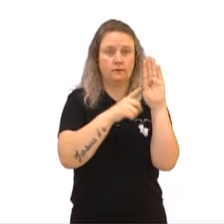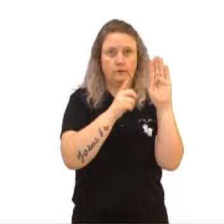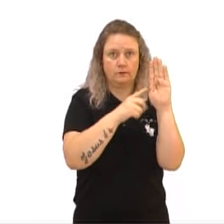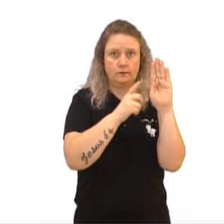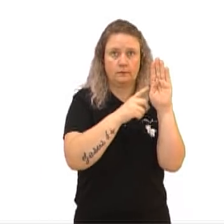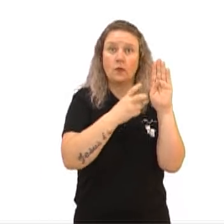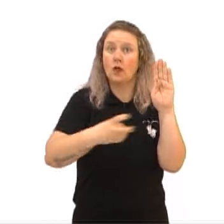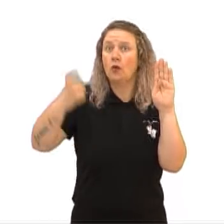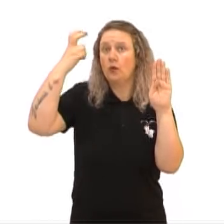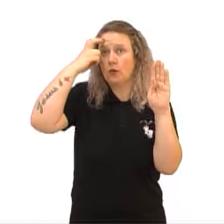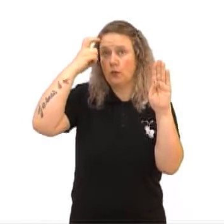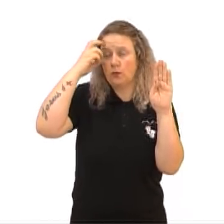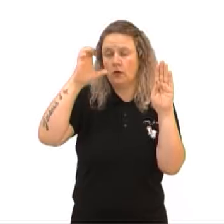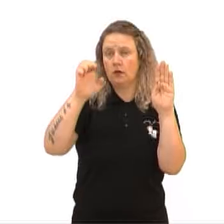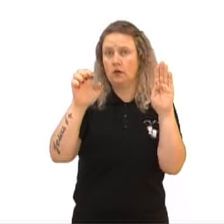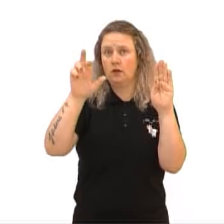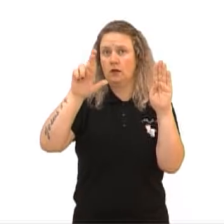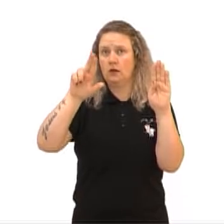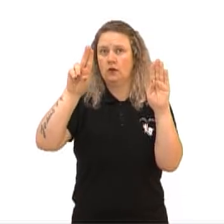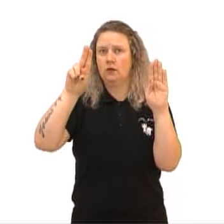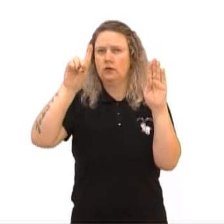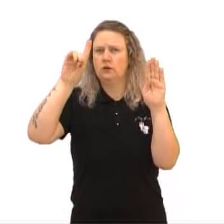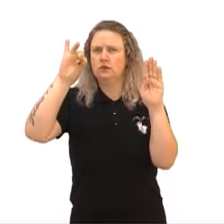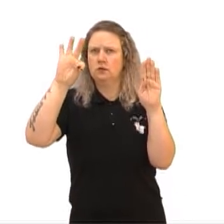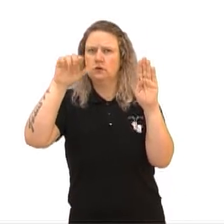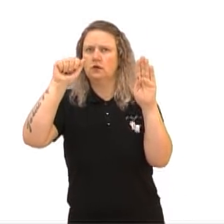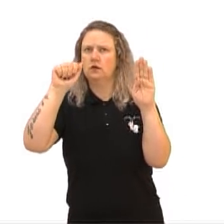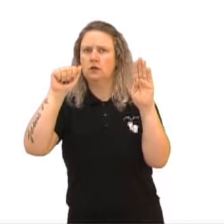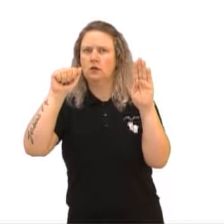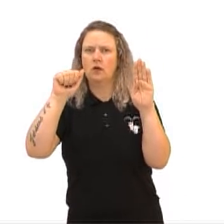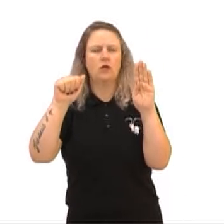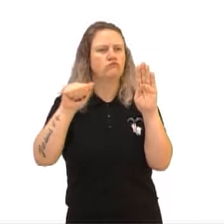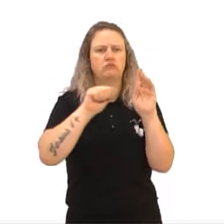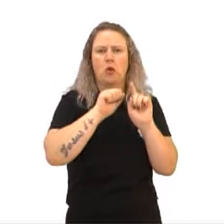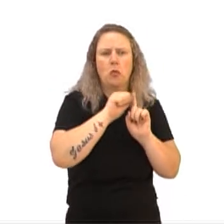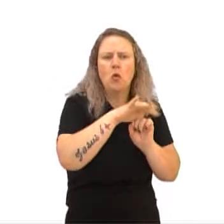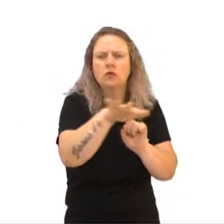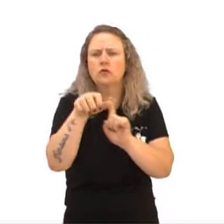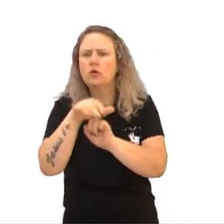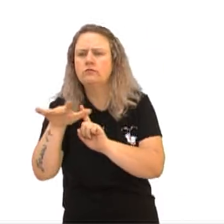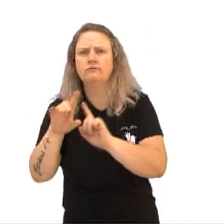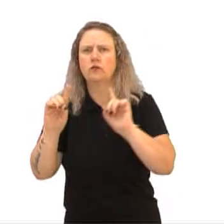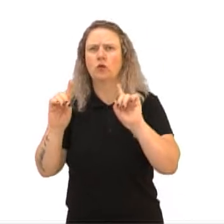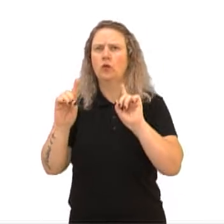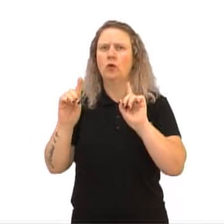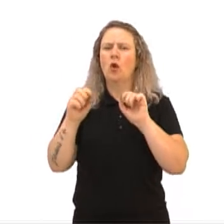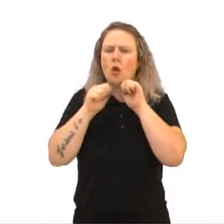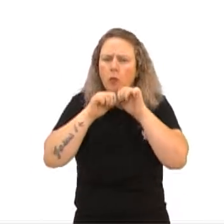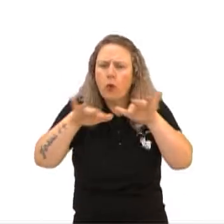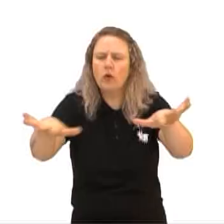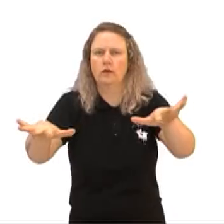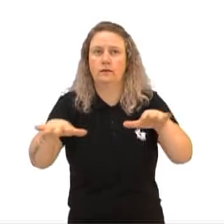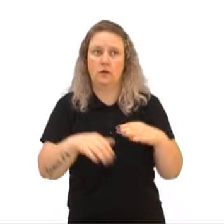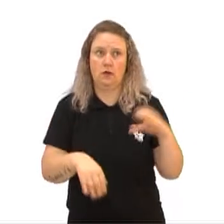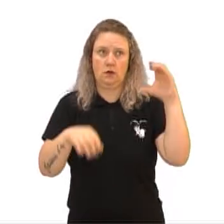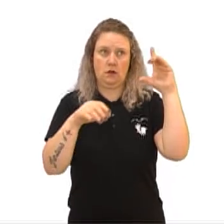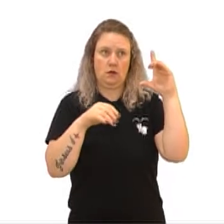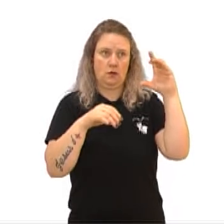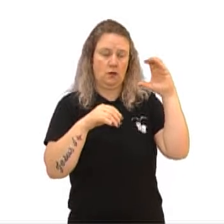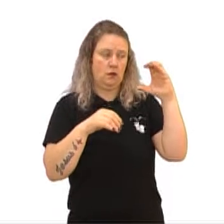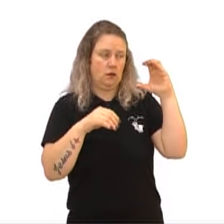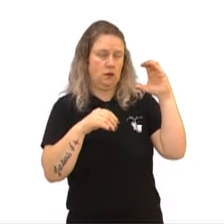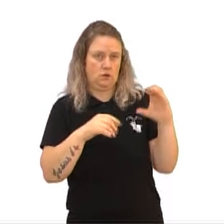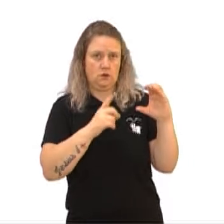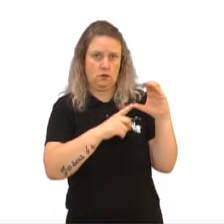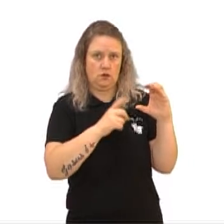cultura erudita está ligada a toda produção não divulgada. Alternativa C. A cultura erudita